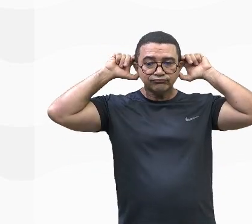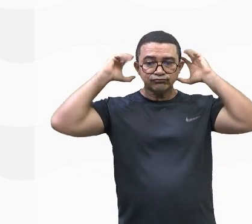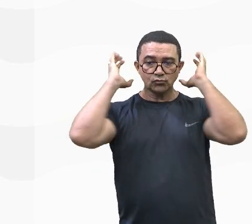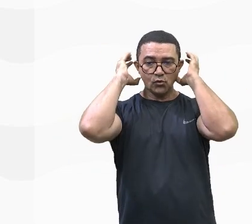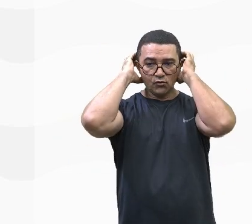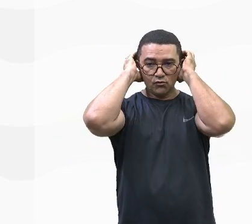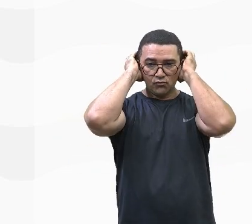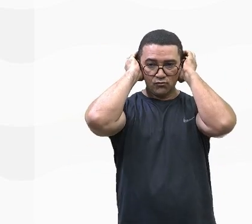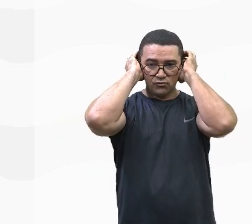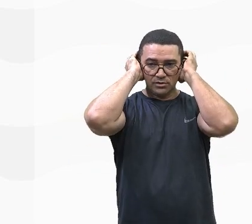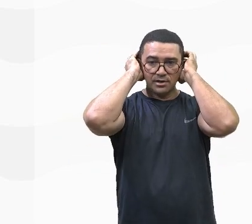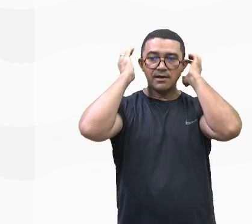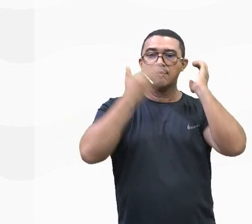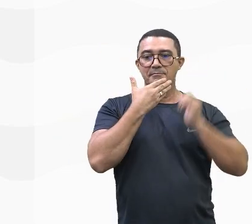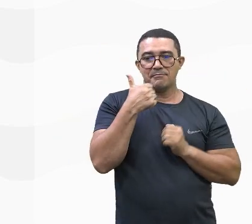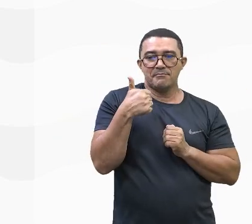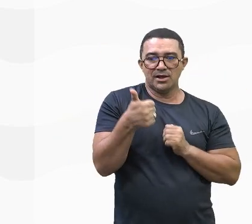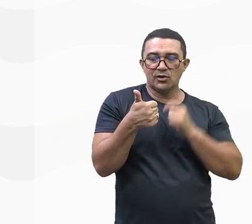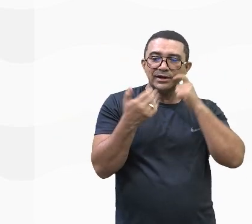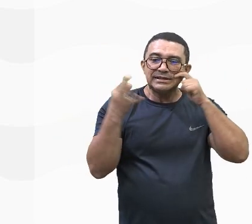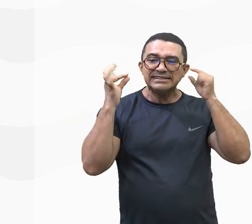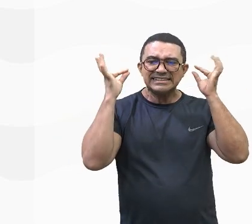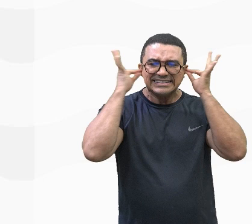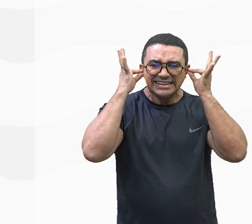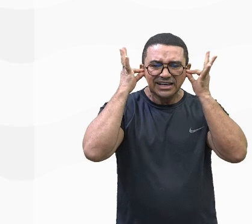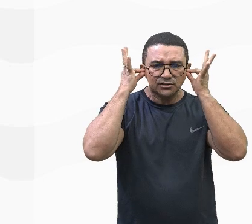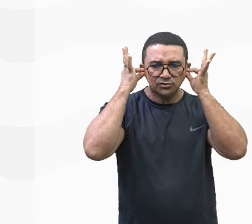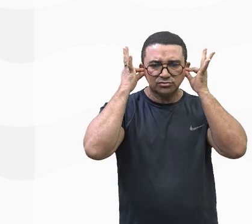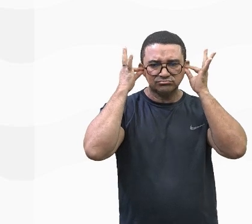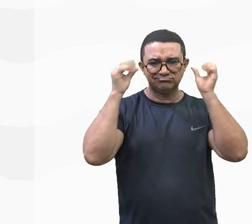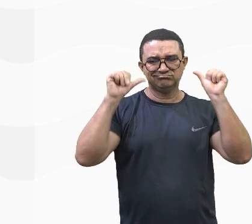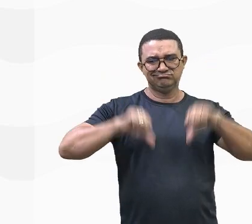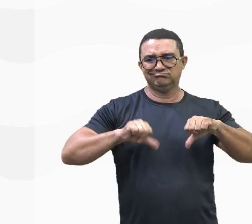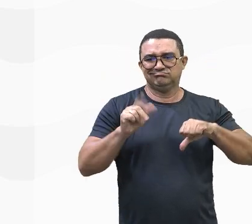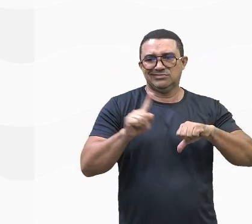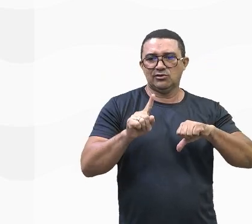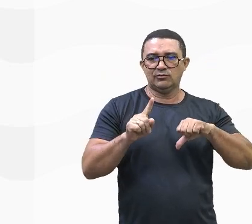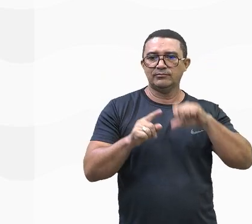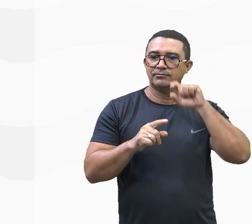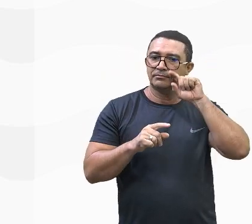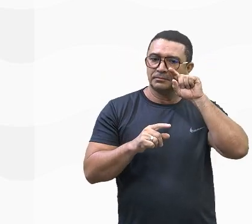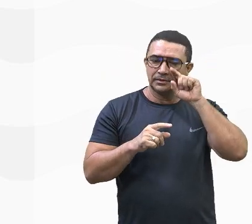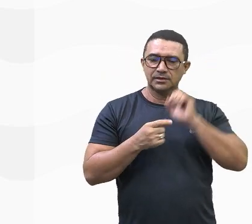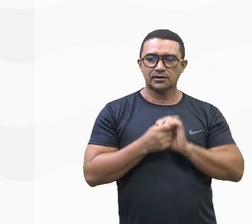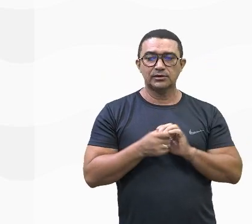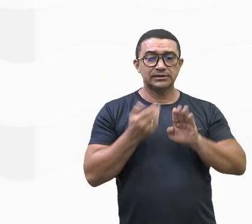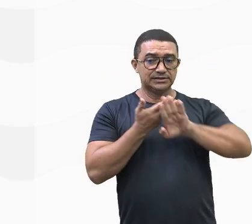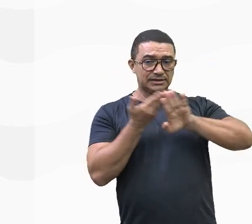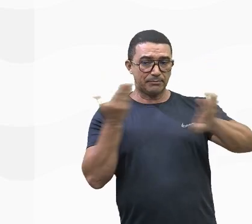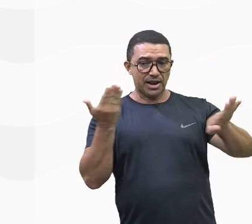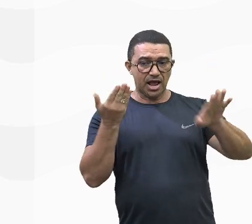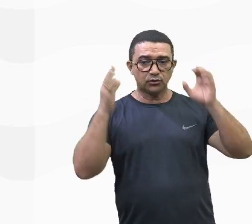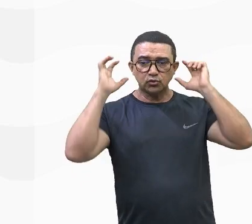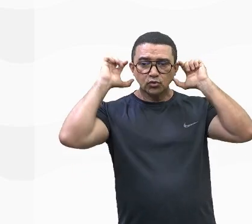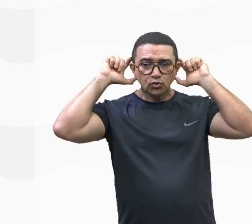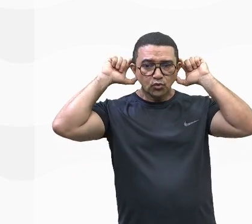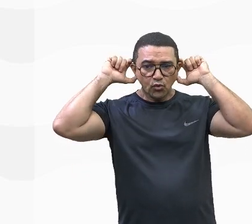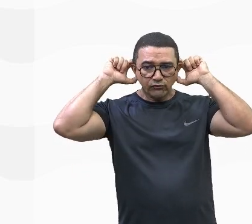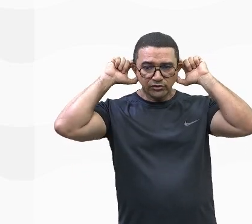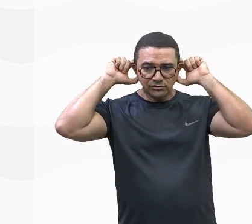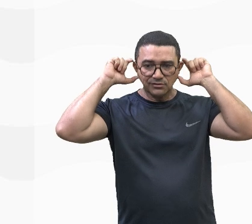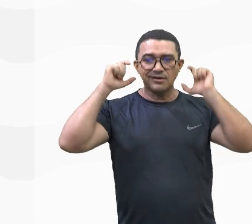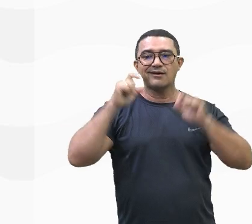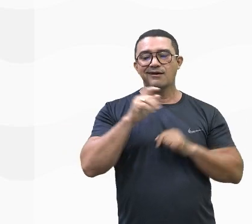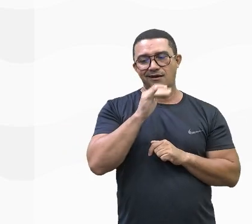e não aqueles que são colocados lá dentro, pessoal. Quanto mais longe do conduto auditivo está a fonte